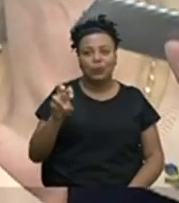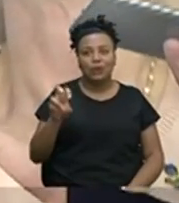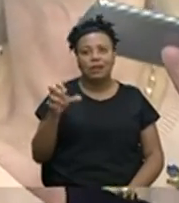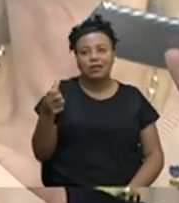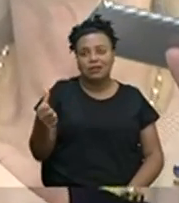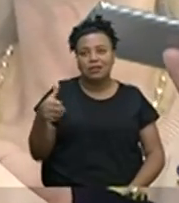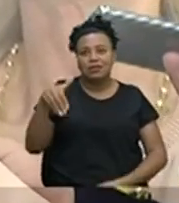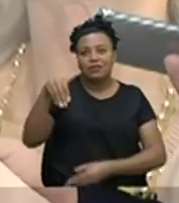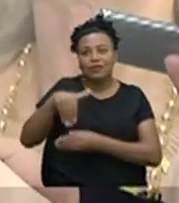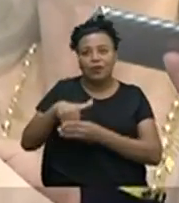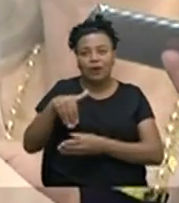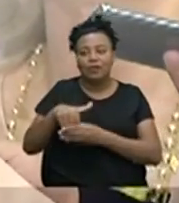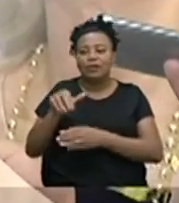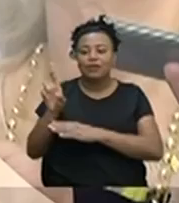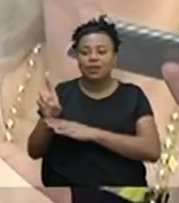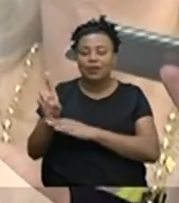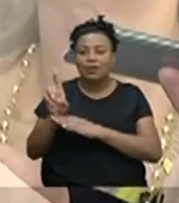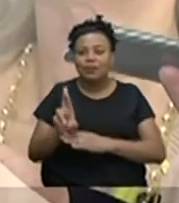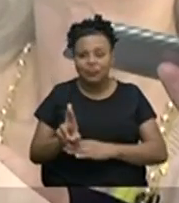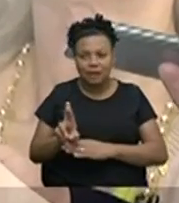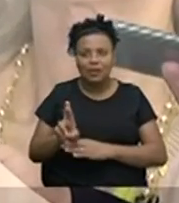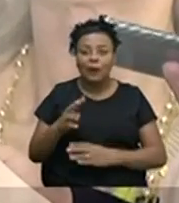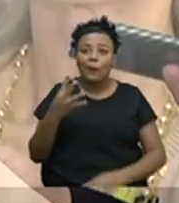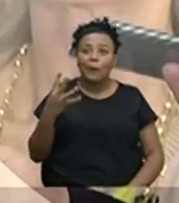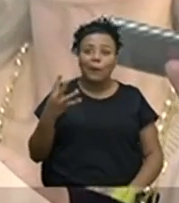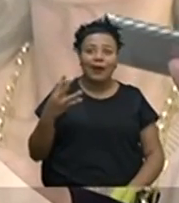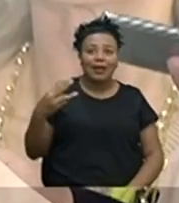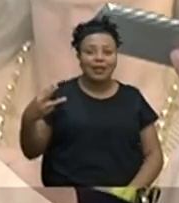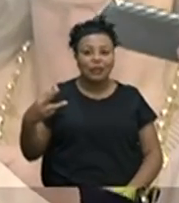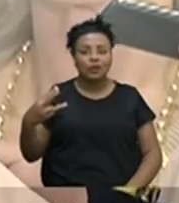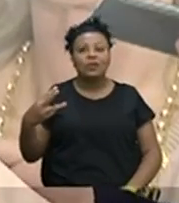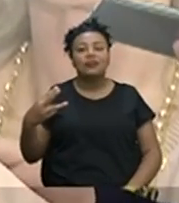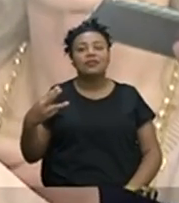2.575.656 votos, representando